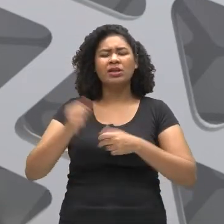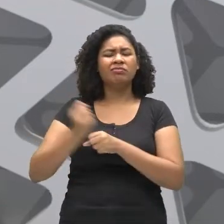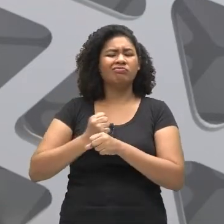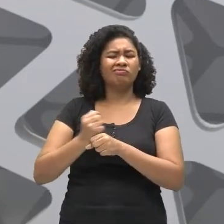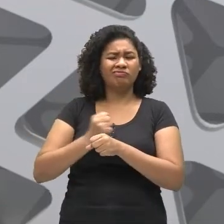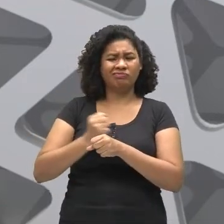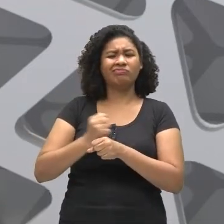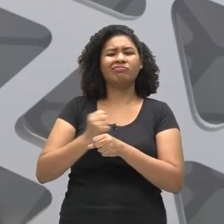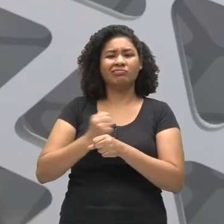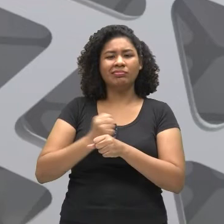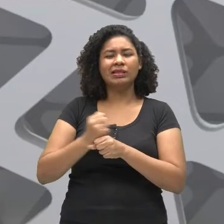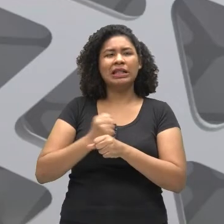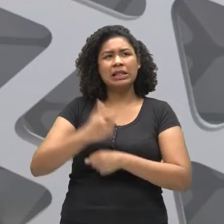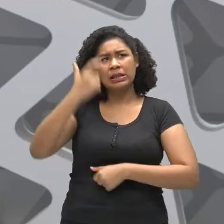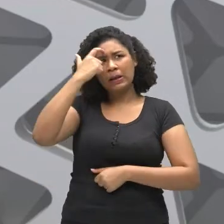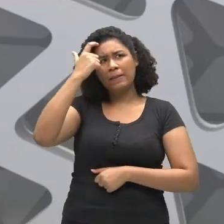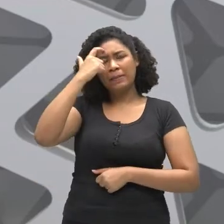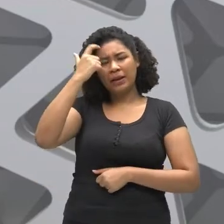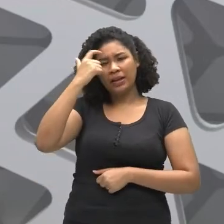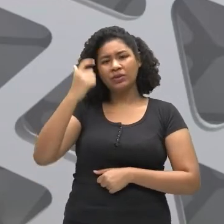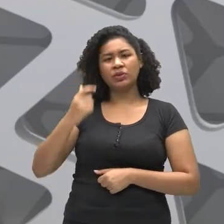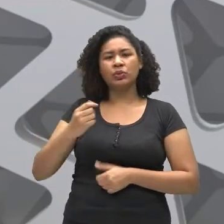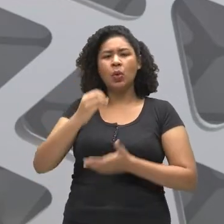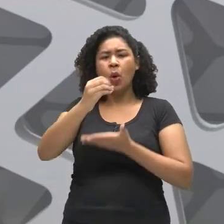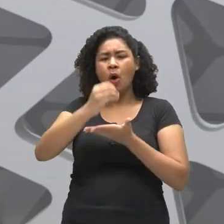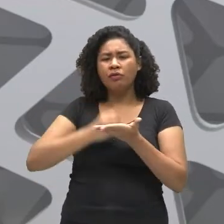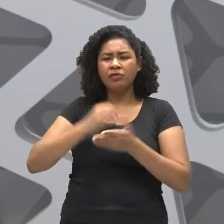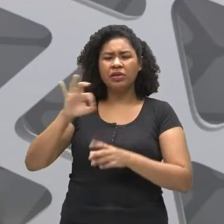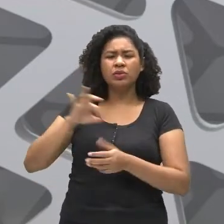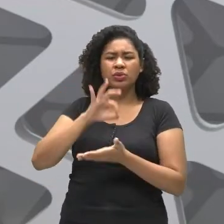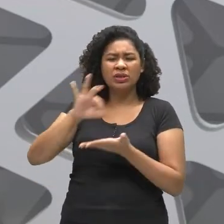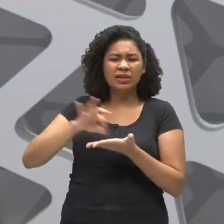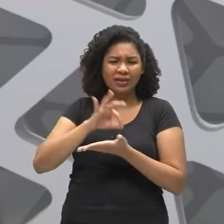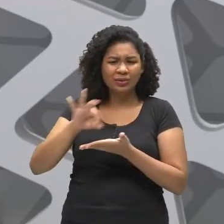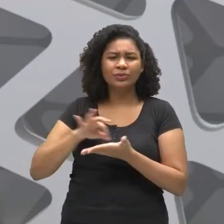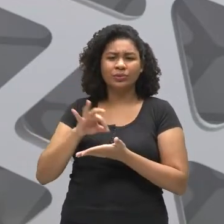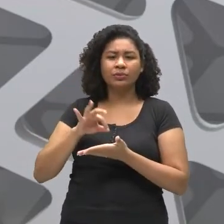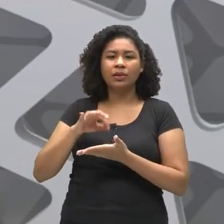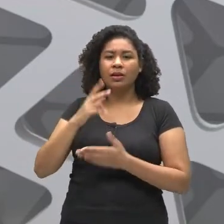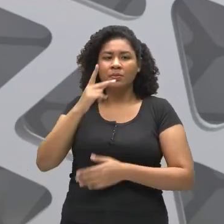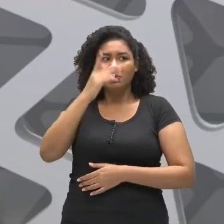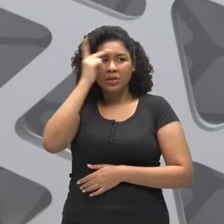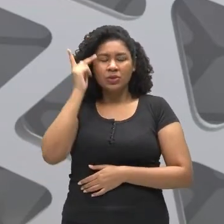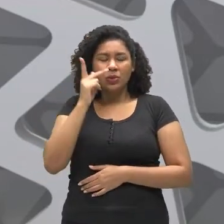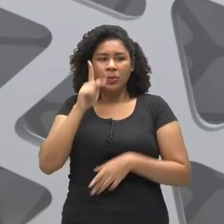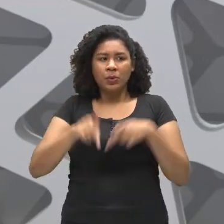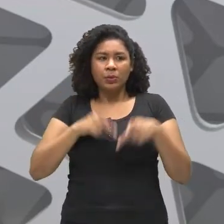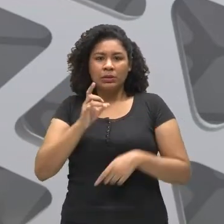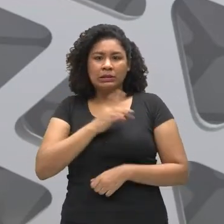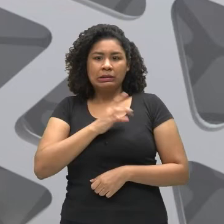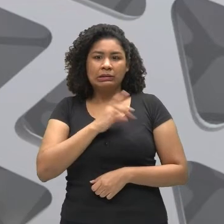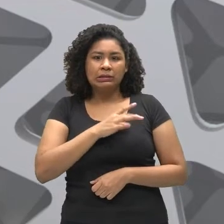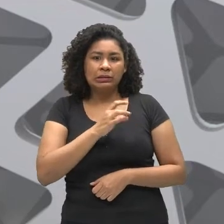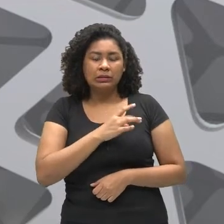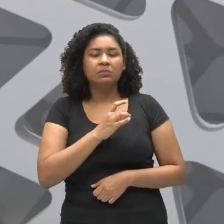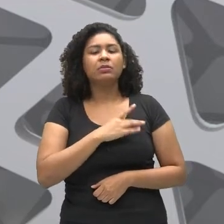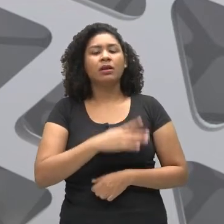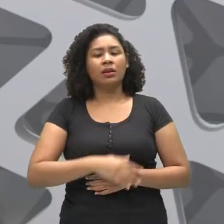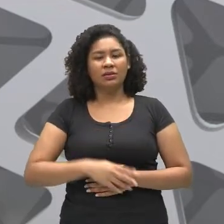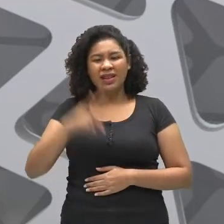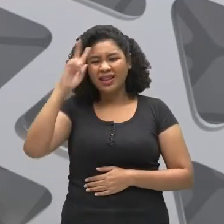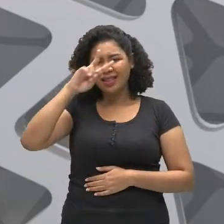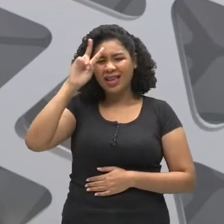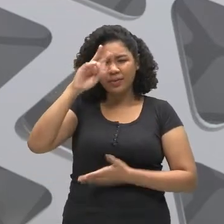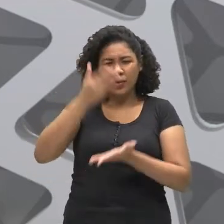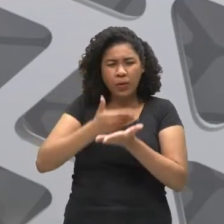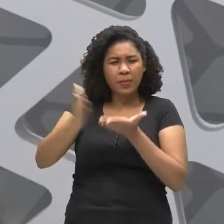essa ideia do Santo Ofício causou muito temor nas pessoas, muito medo. Lembra que eu falei no início da aula